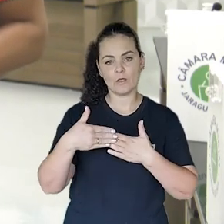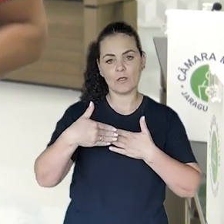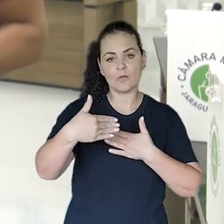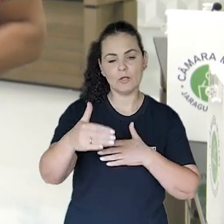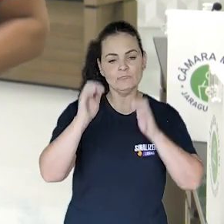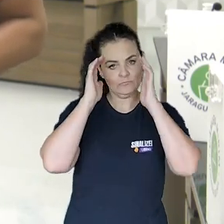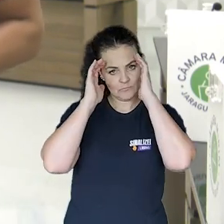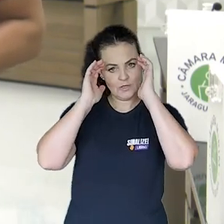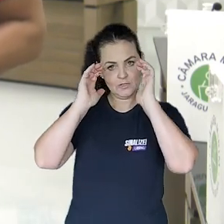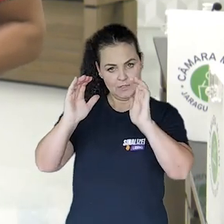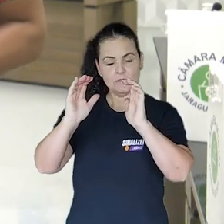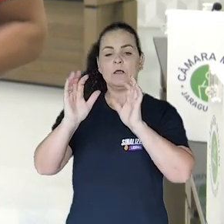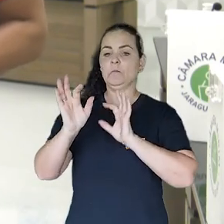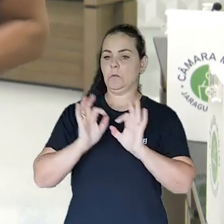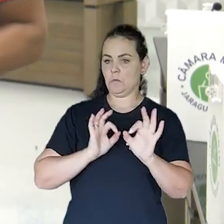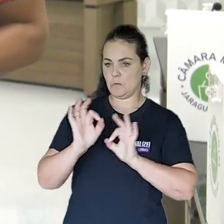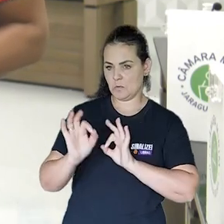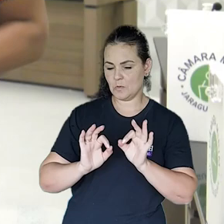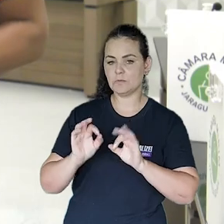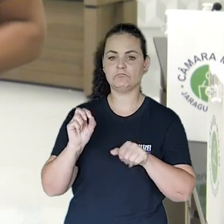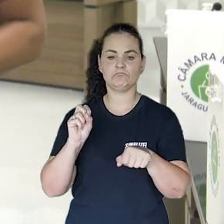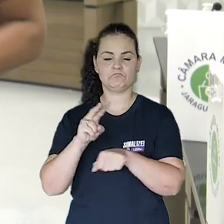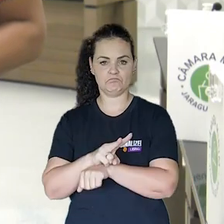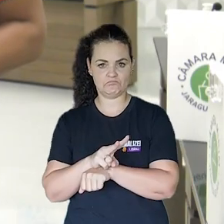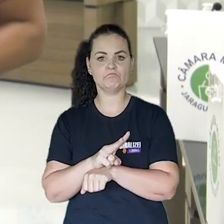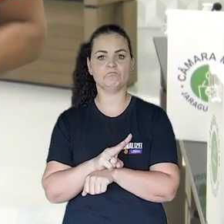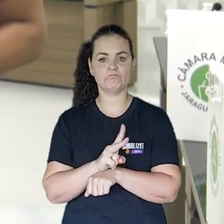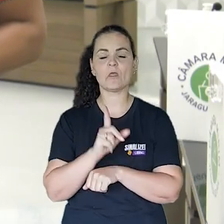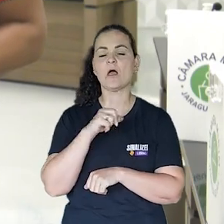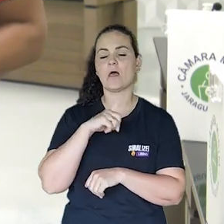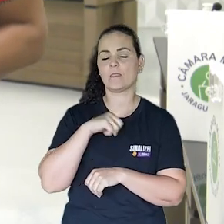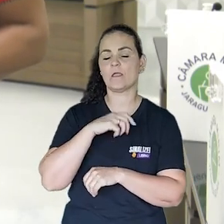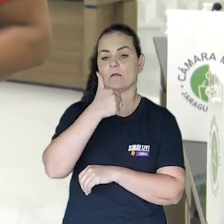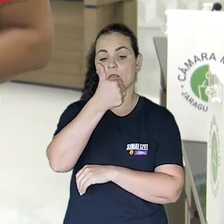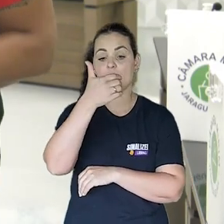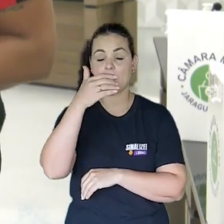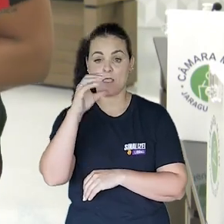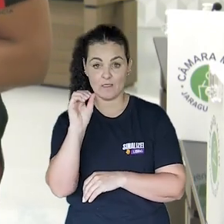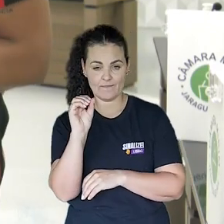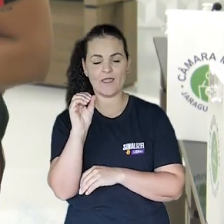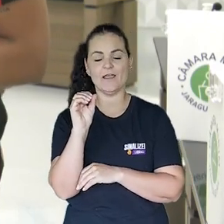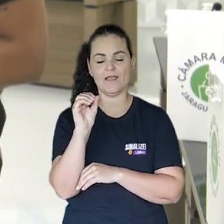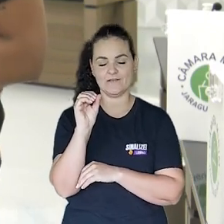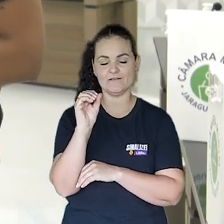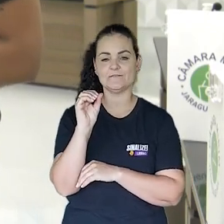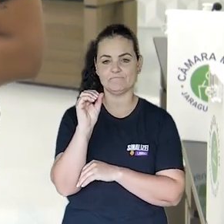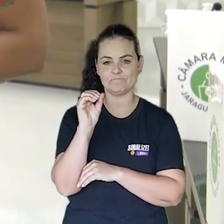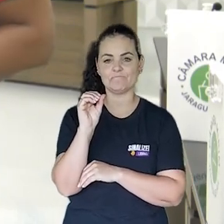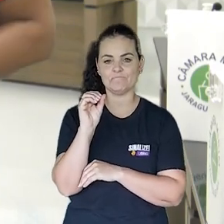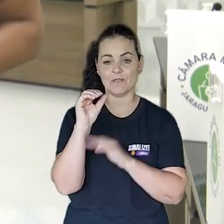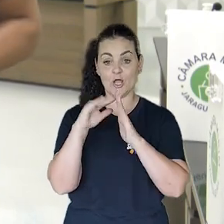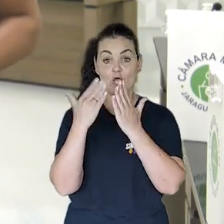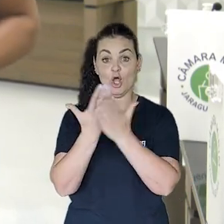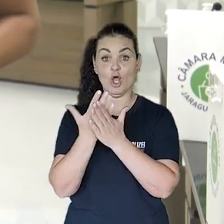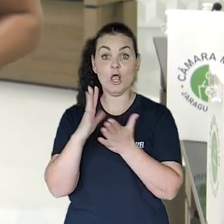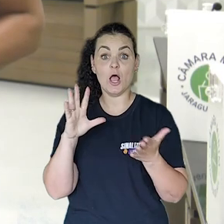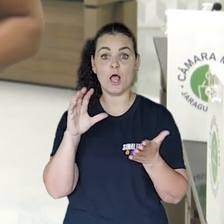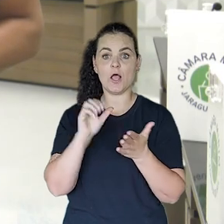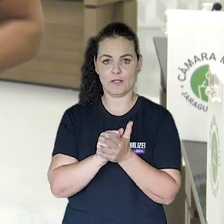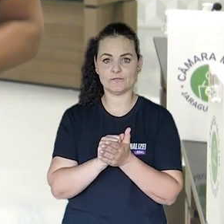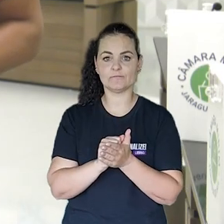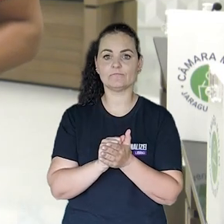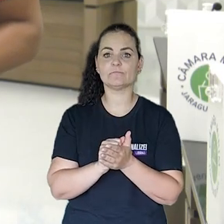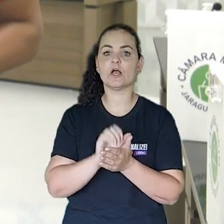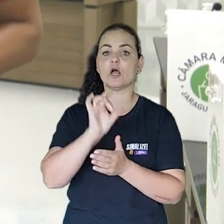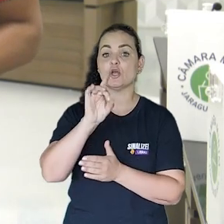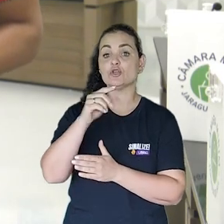10 escolas da rede estadual de ensino, sendo que 7 delas não participaram do programa Câmara Mirim neste ano.